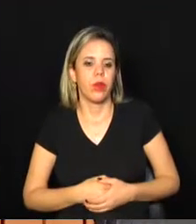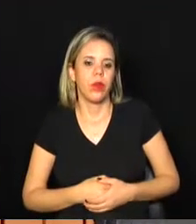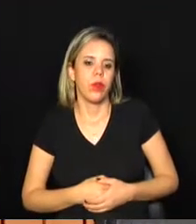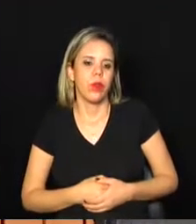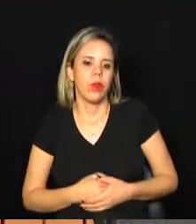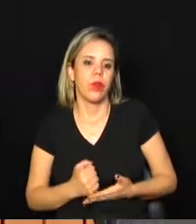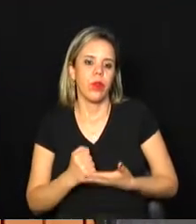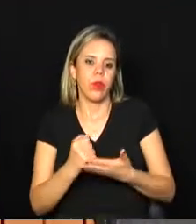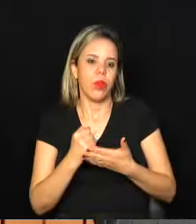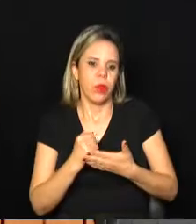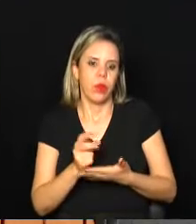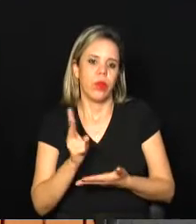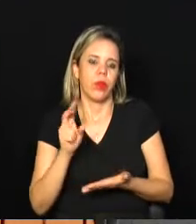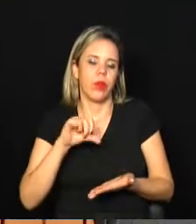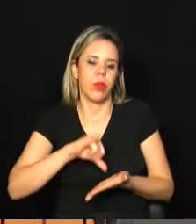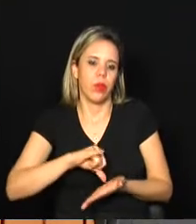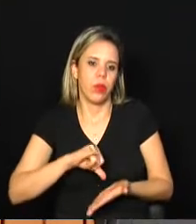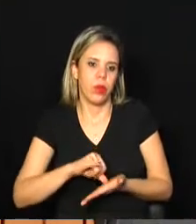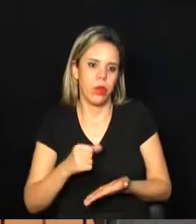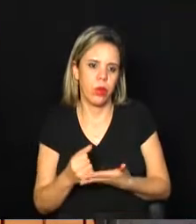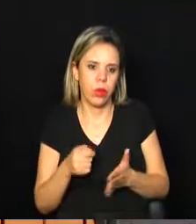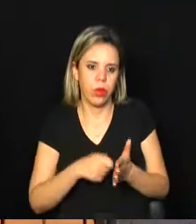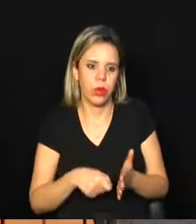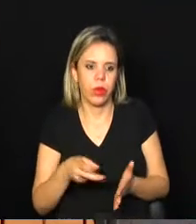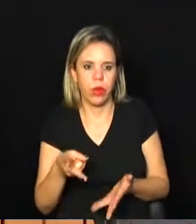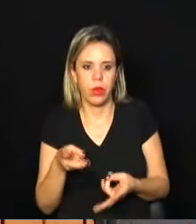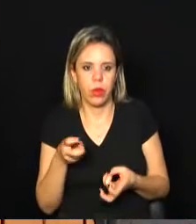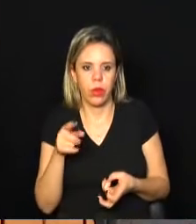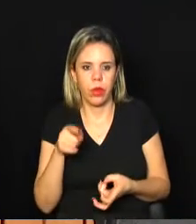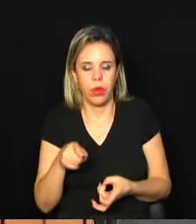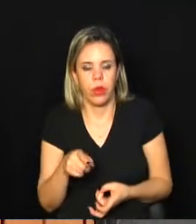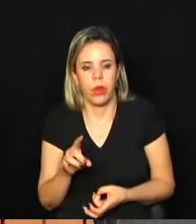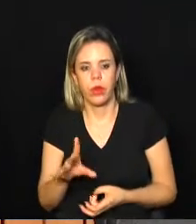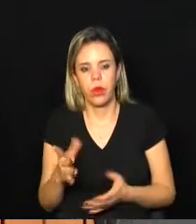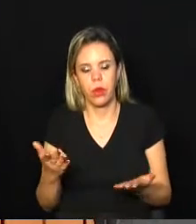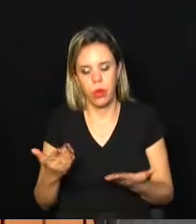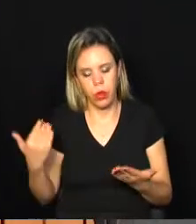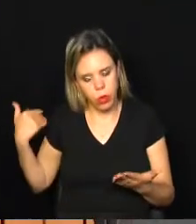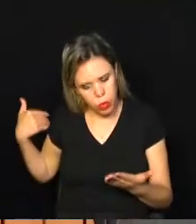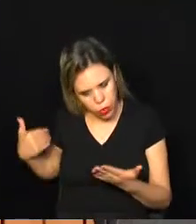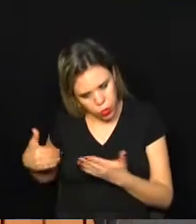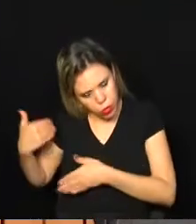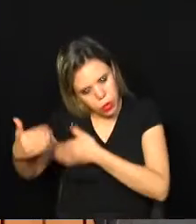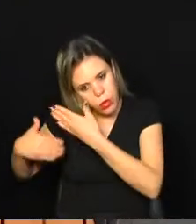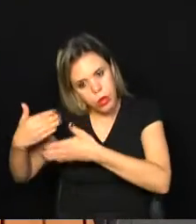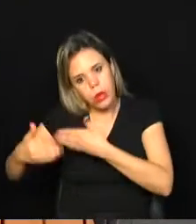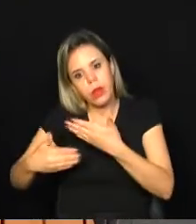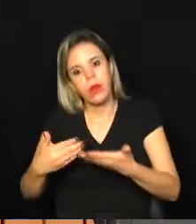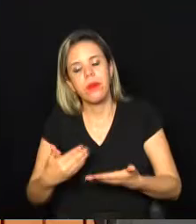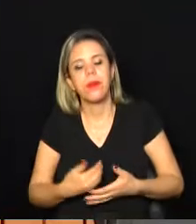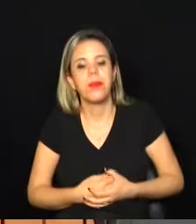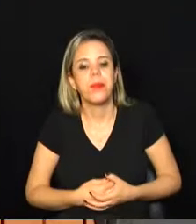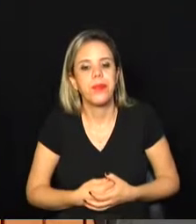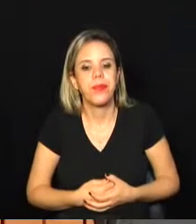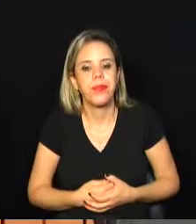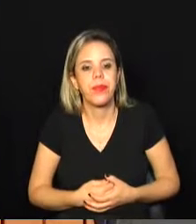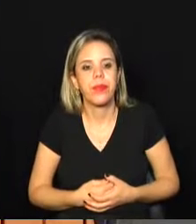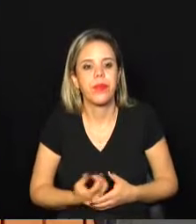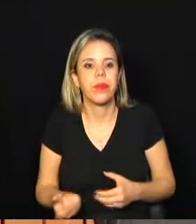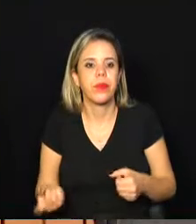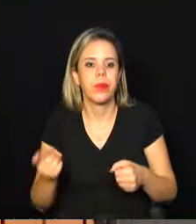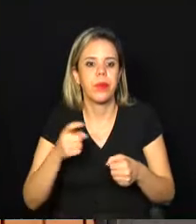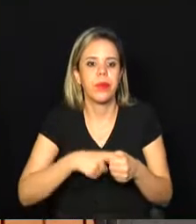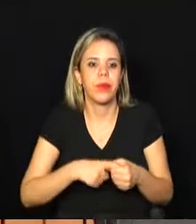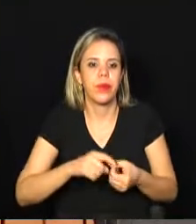veio ajudar muito cento que a luta do Senhor que eu vejo aí não só de hoje mas o longo do tempo na questão da